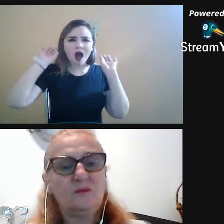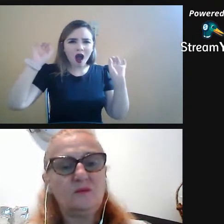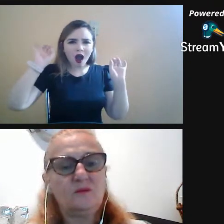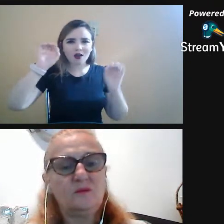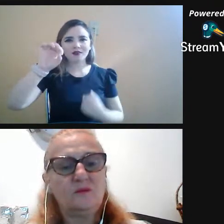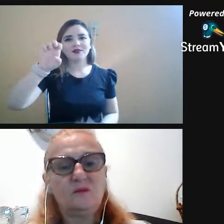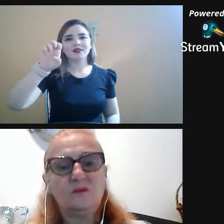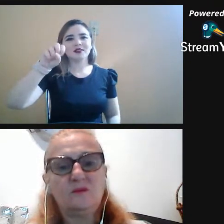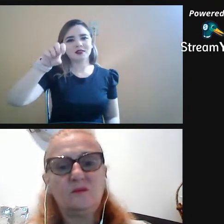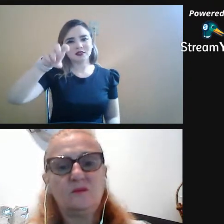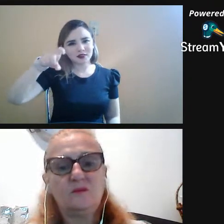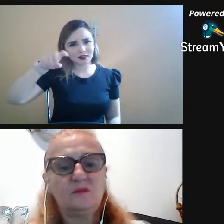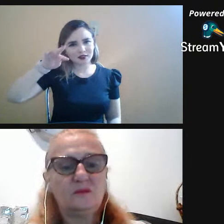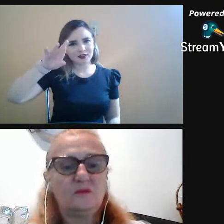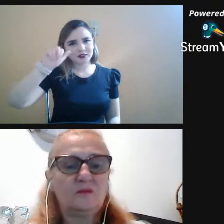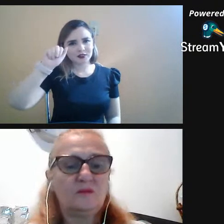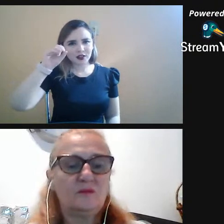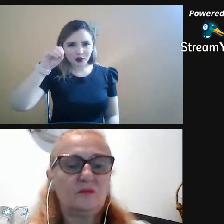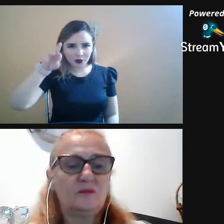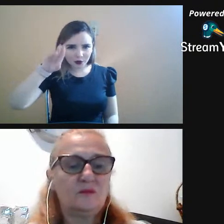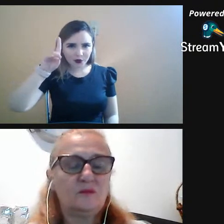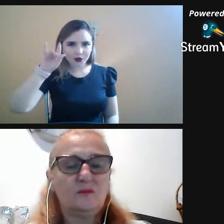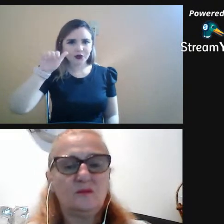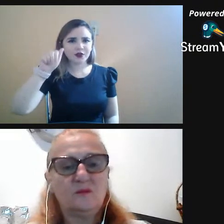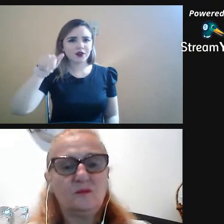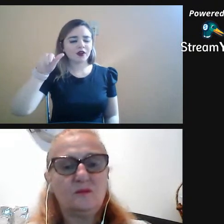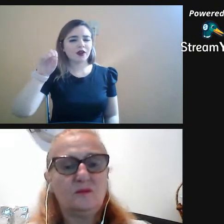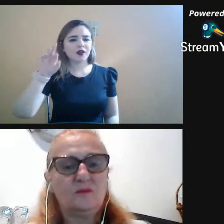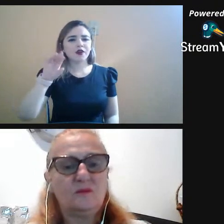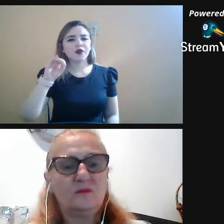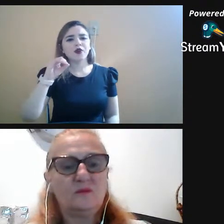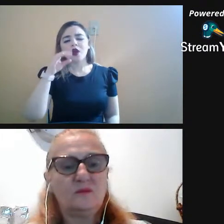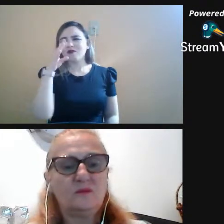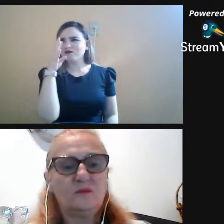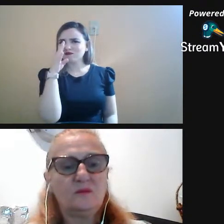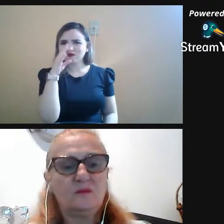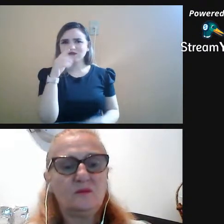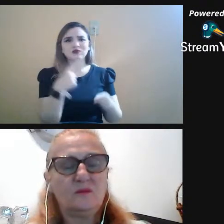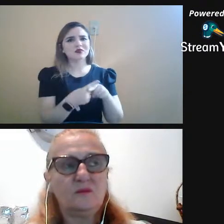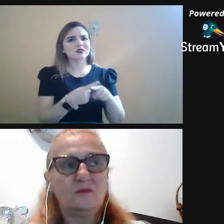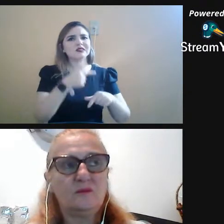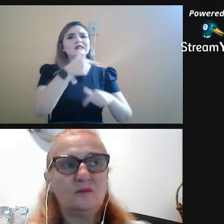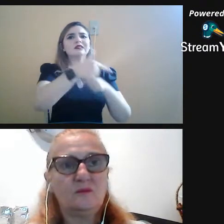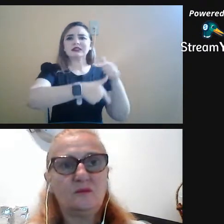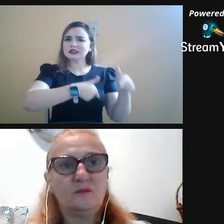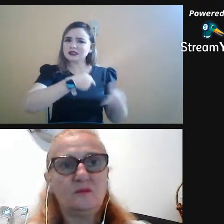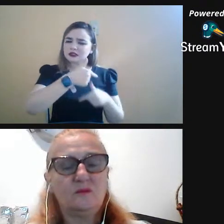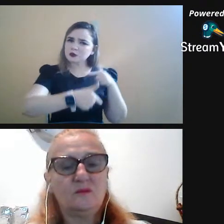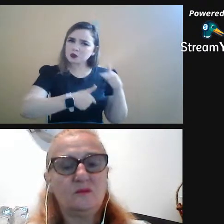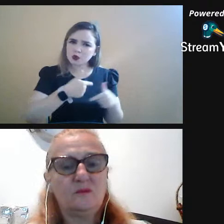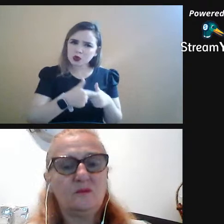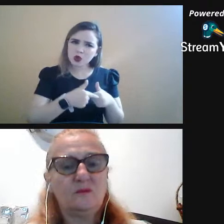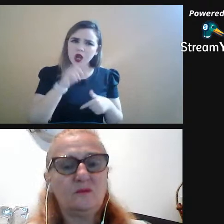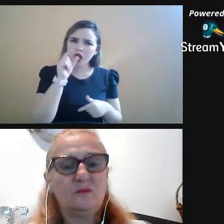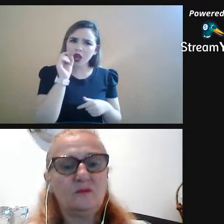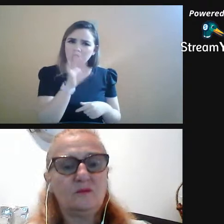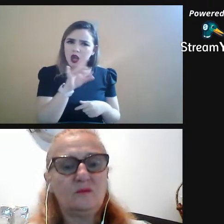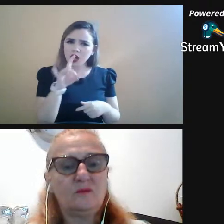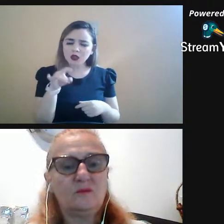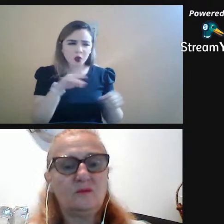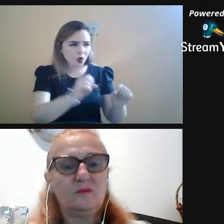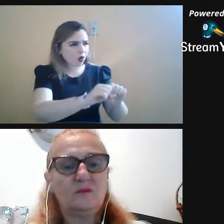E, assim, é impressionante, porque ele trabalhava assim, um galpão, né, enorme, projetava a imagem,